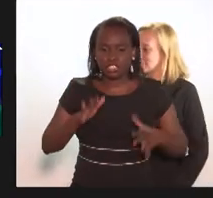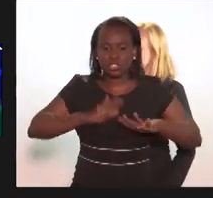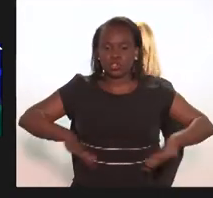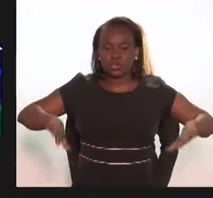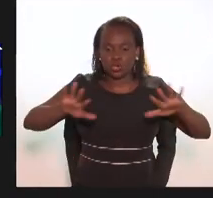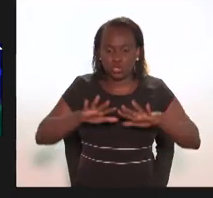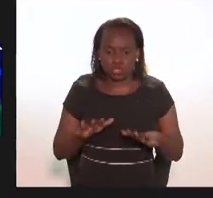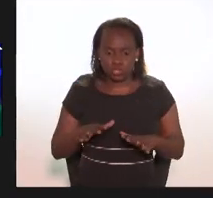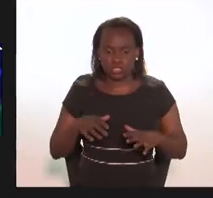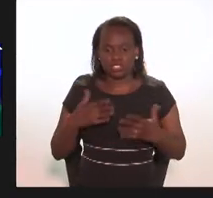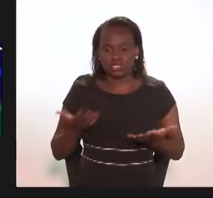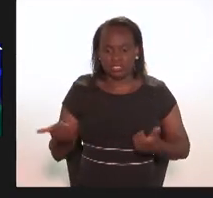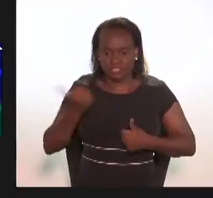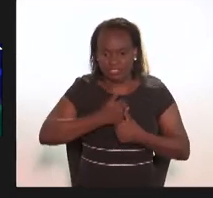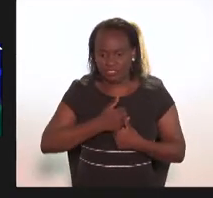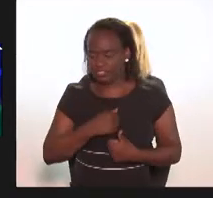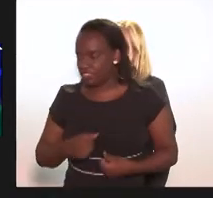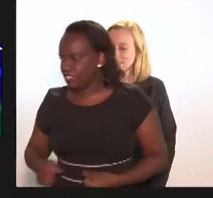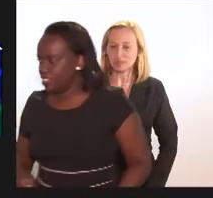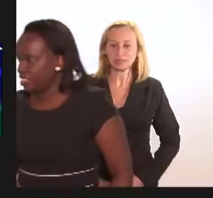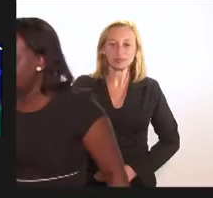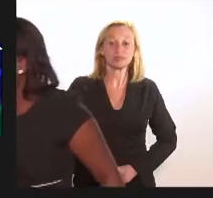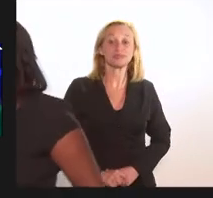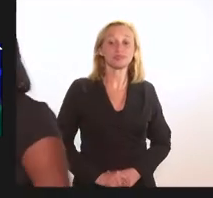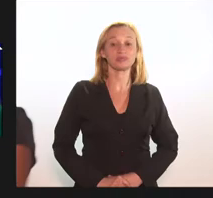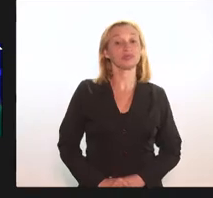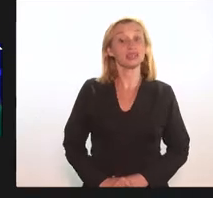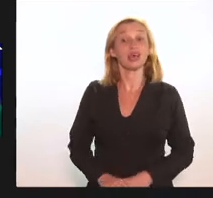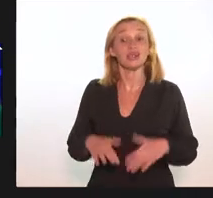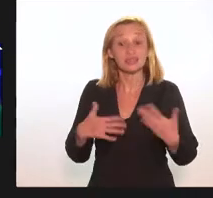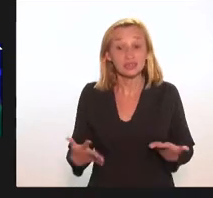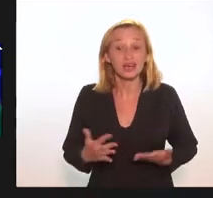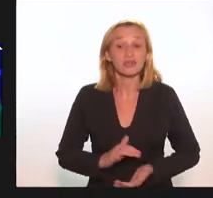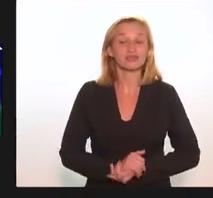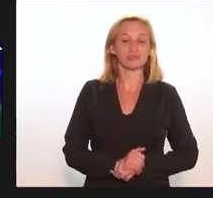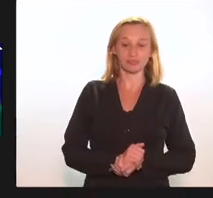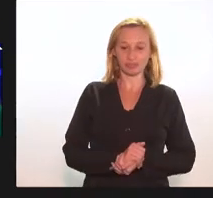todos e todas, né? Então, a gente está